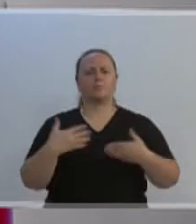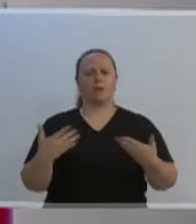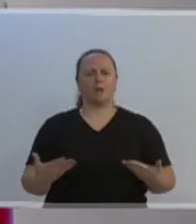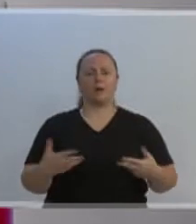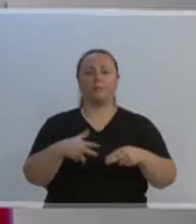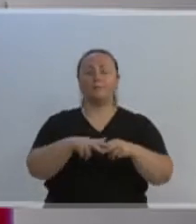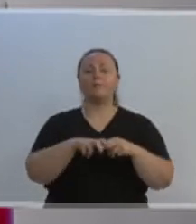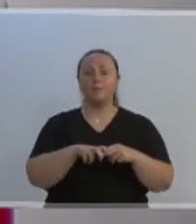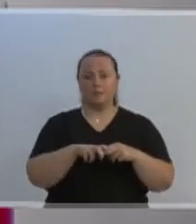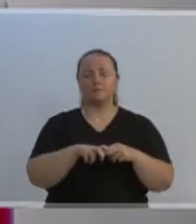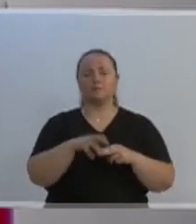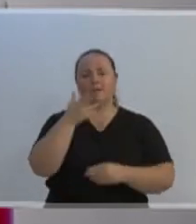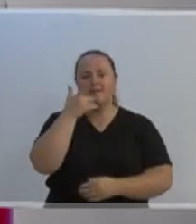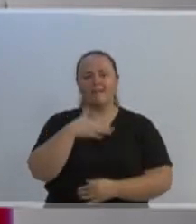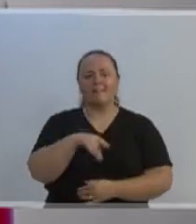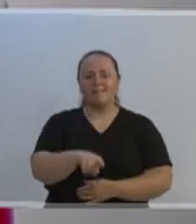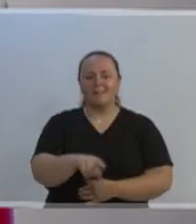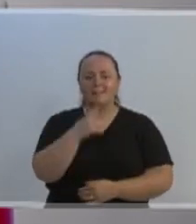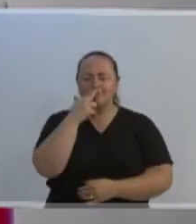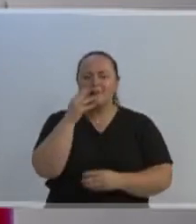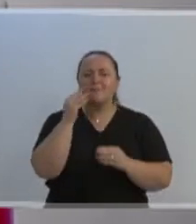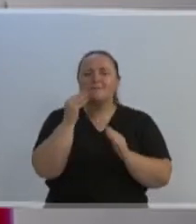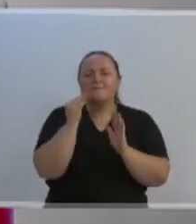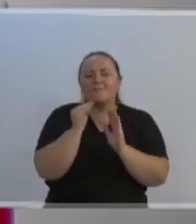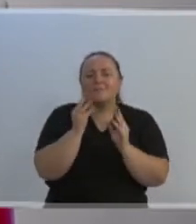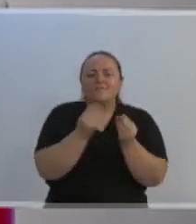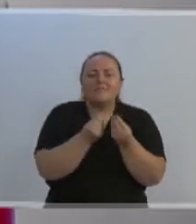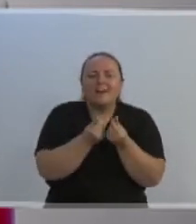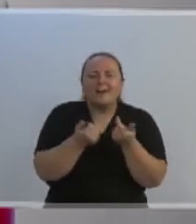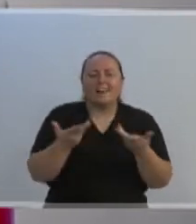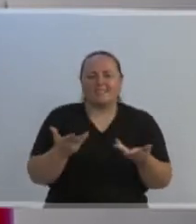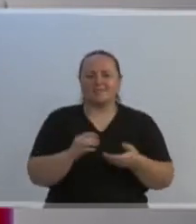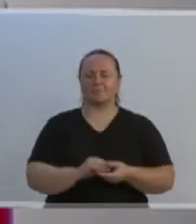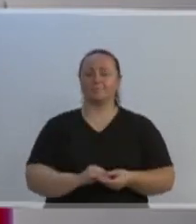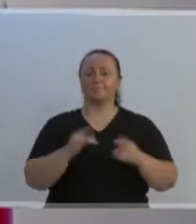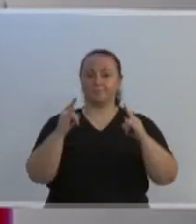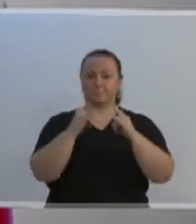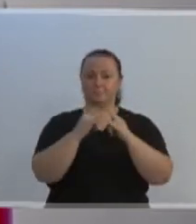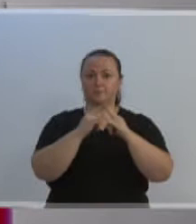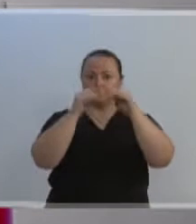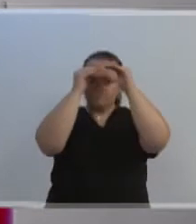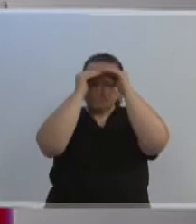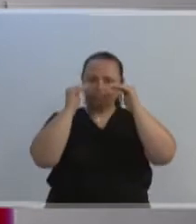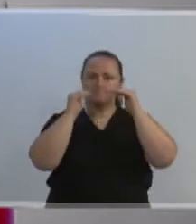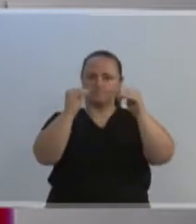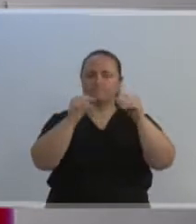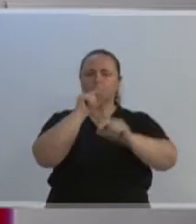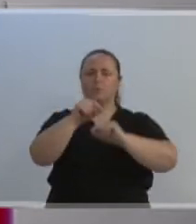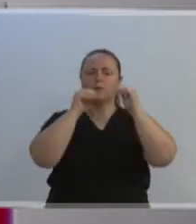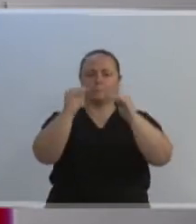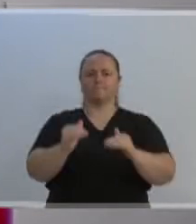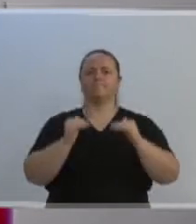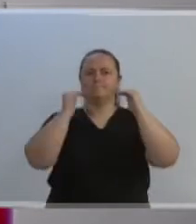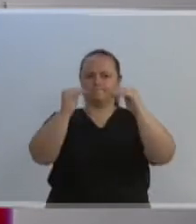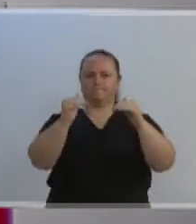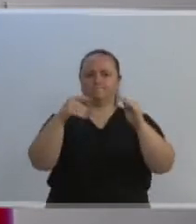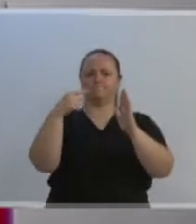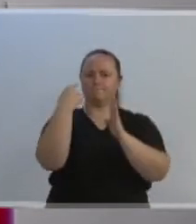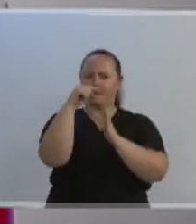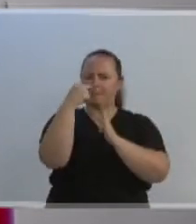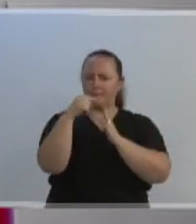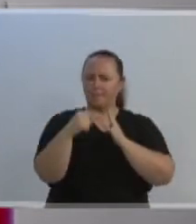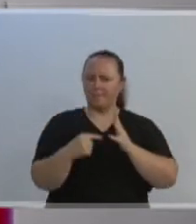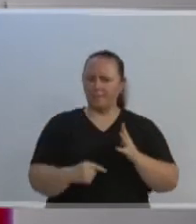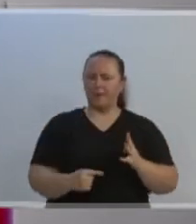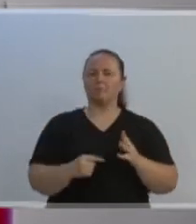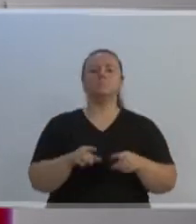criança. Todas as instituições de ensino são subordinadas às regras legais acima descritas, inclusive as